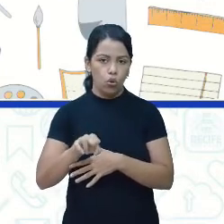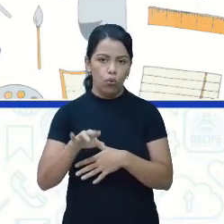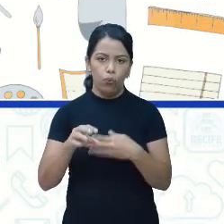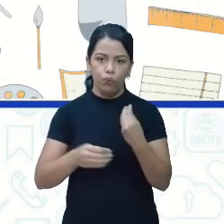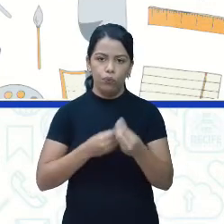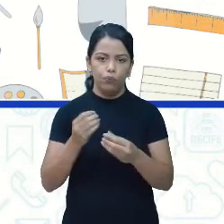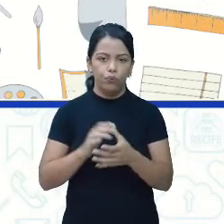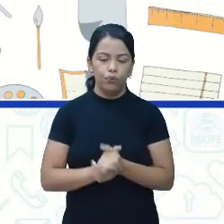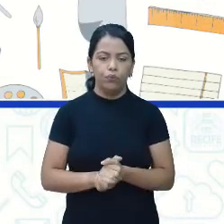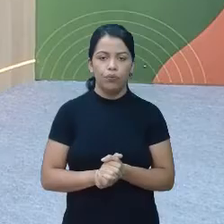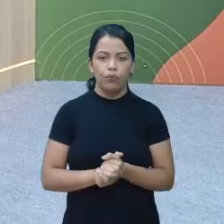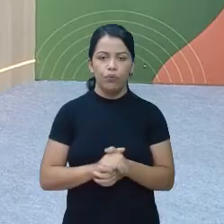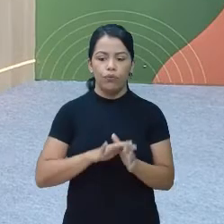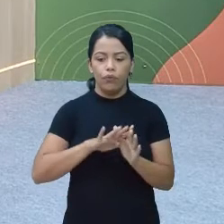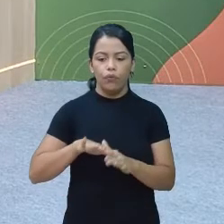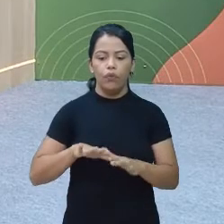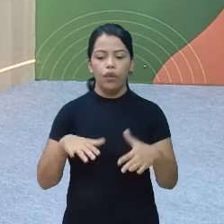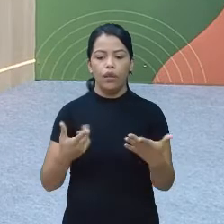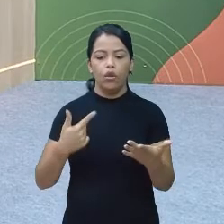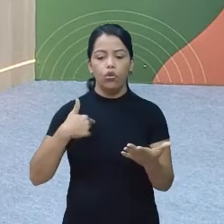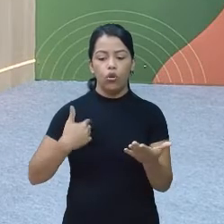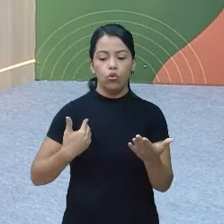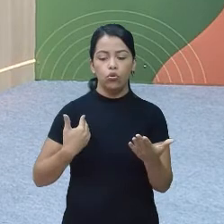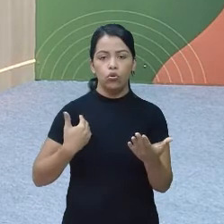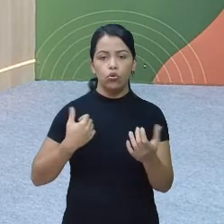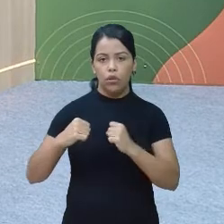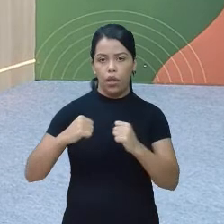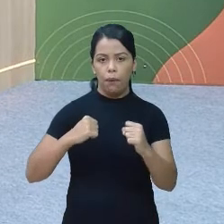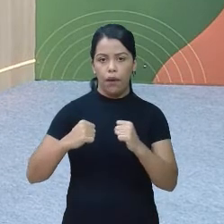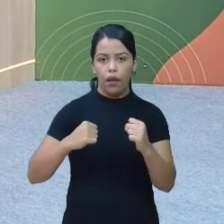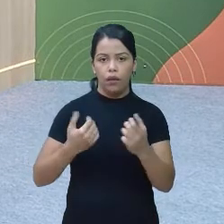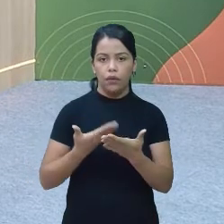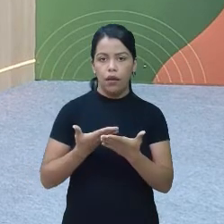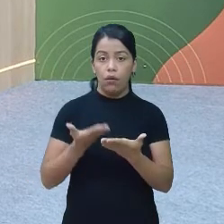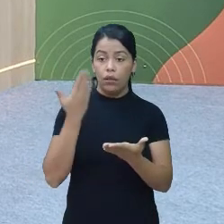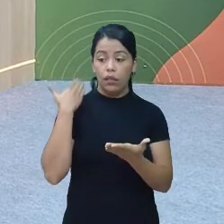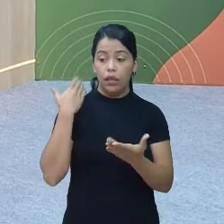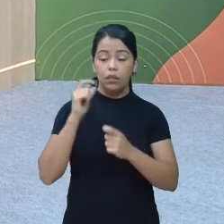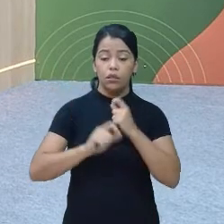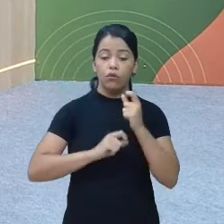justamente o nosso debate, no encontro anterior, foi justamente